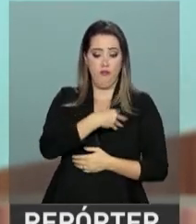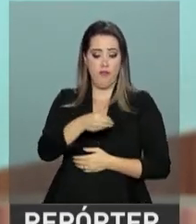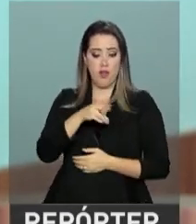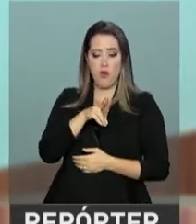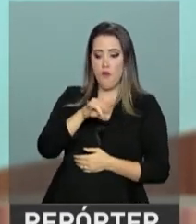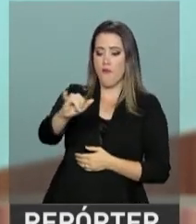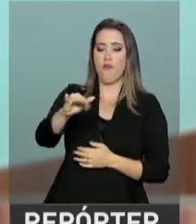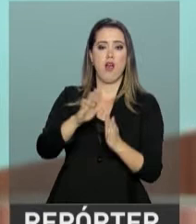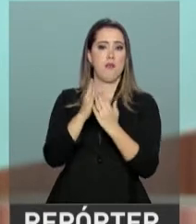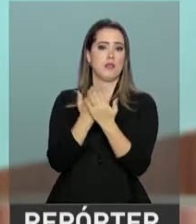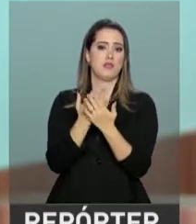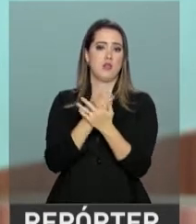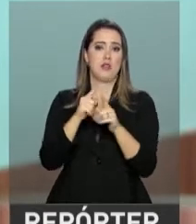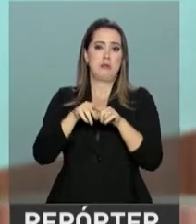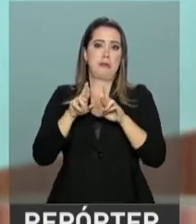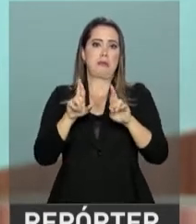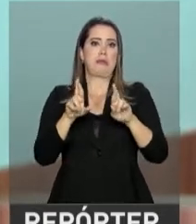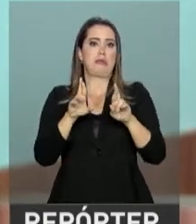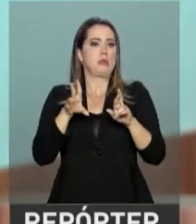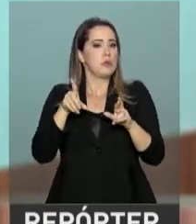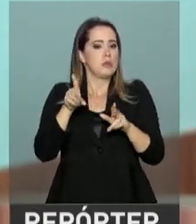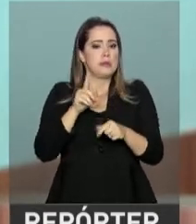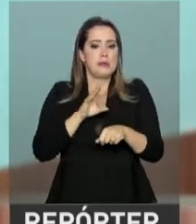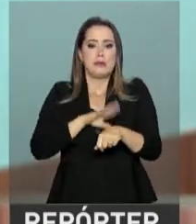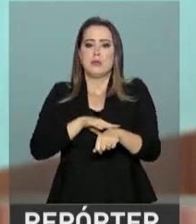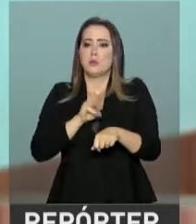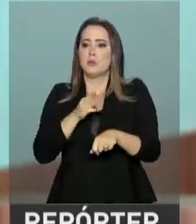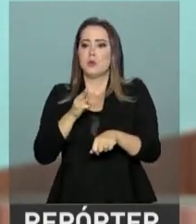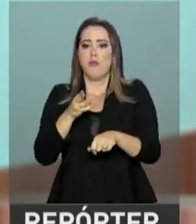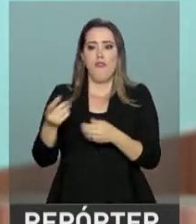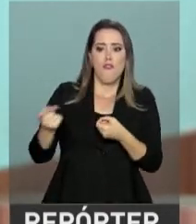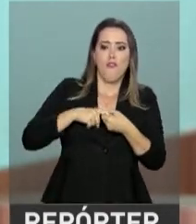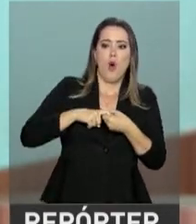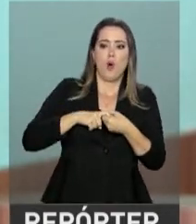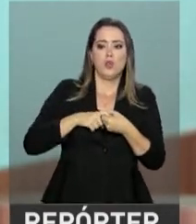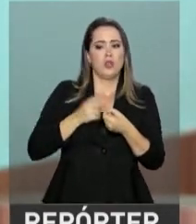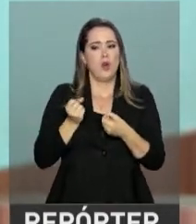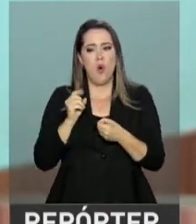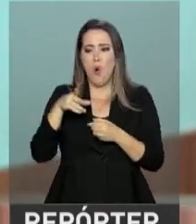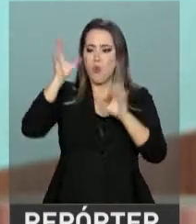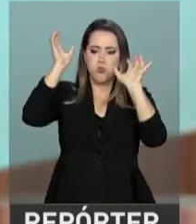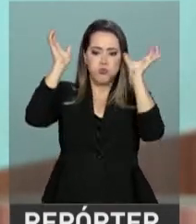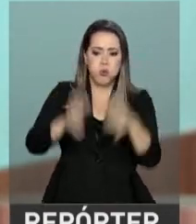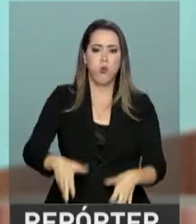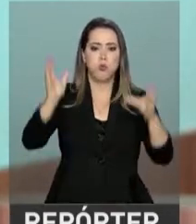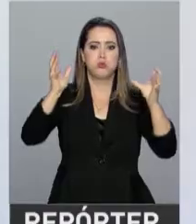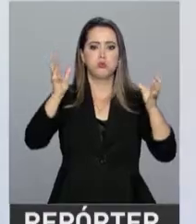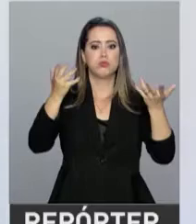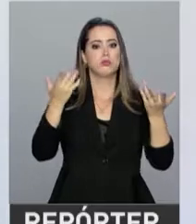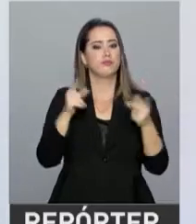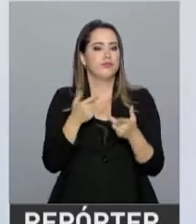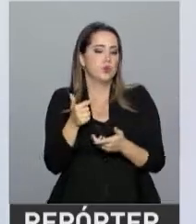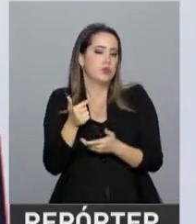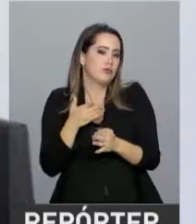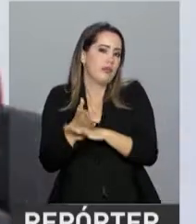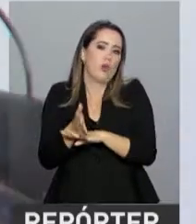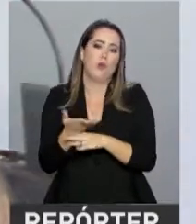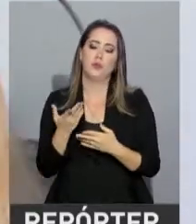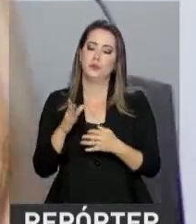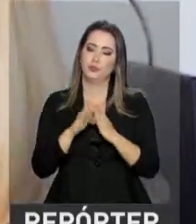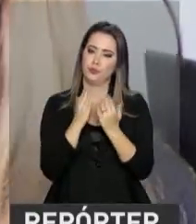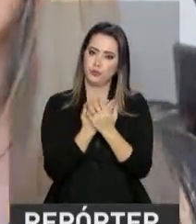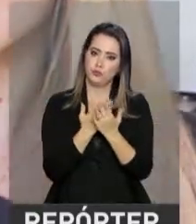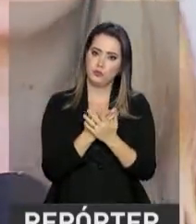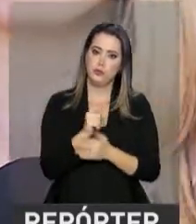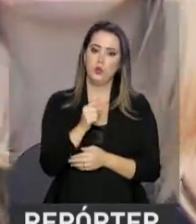na escola, você tem que esperar todos os minutos. Ele vai e volta ou ele não vai? Vai, caiu bomba, agora não vai. Assim como Amar, milhares